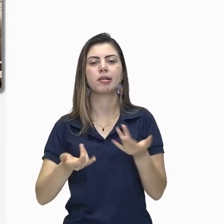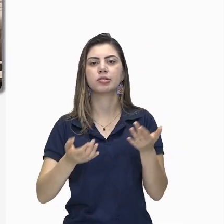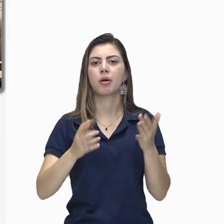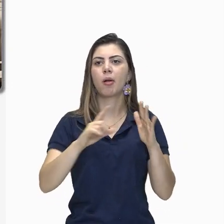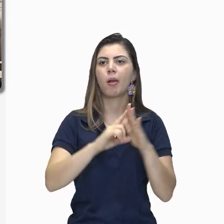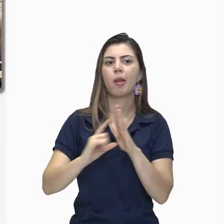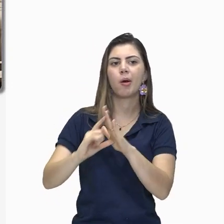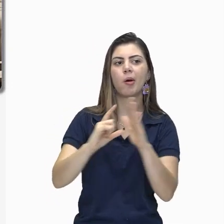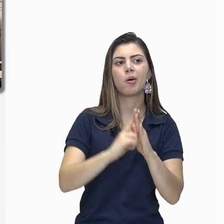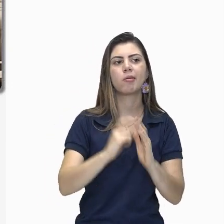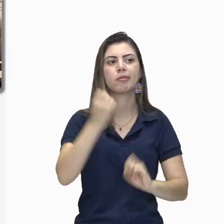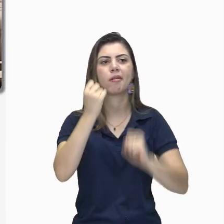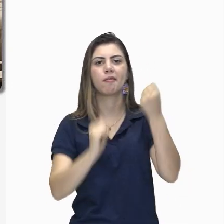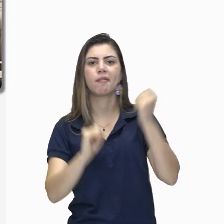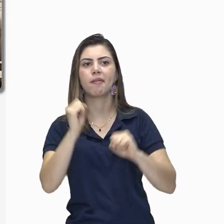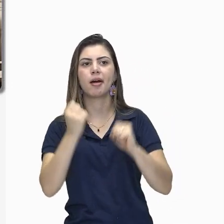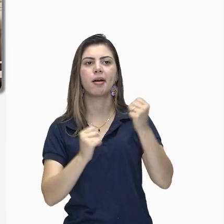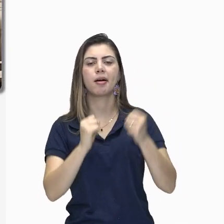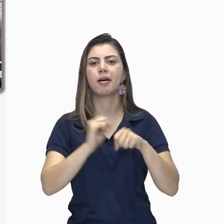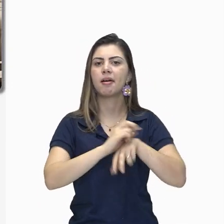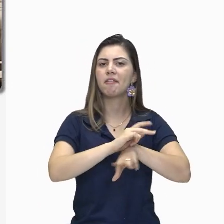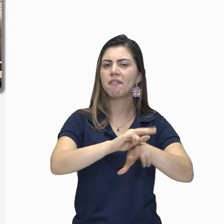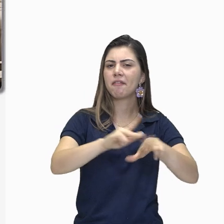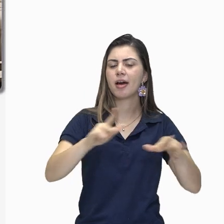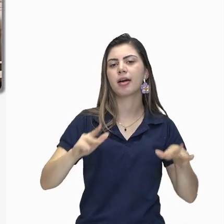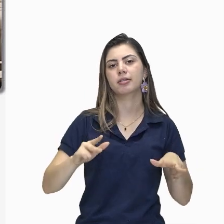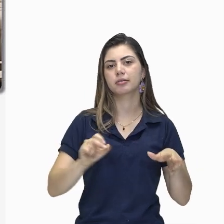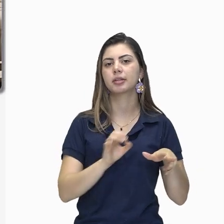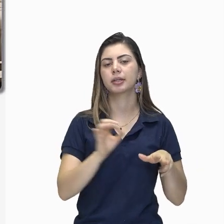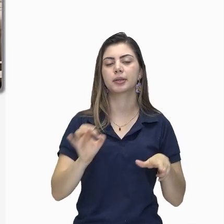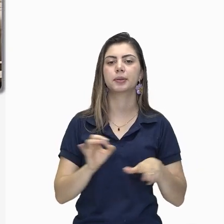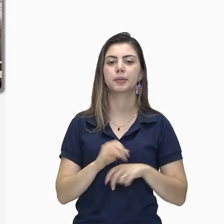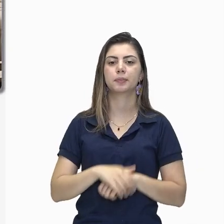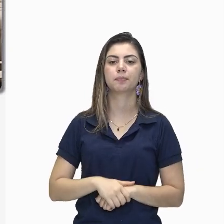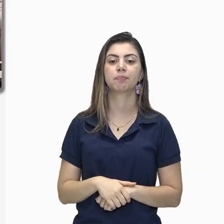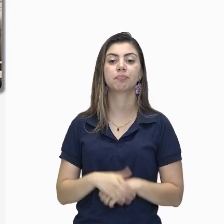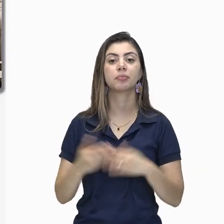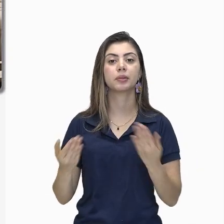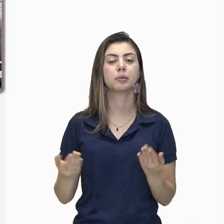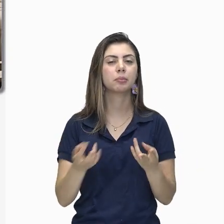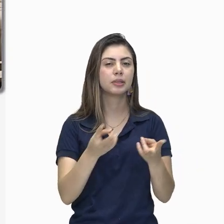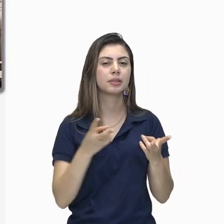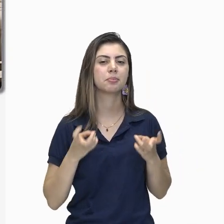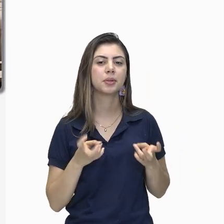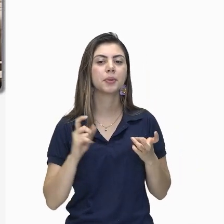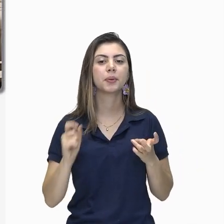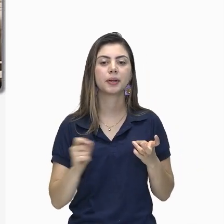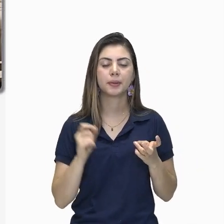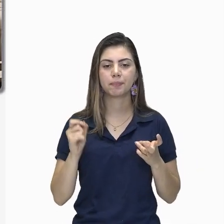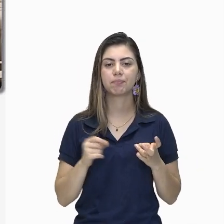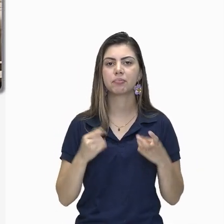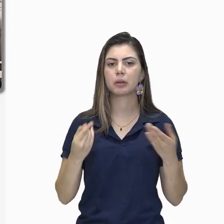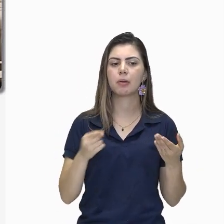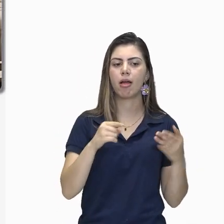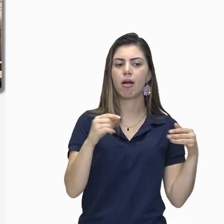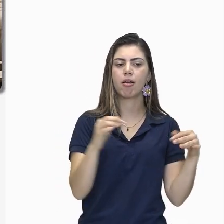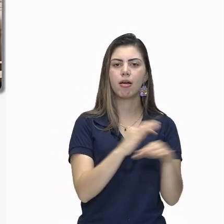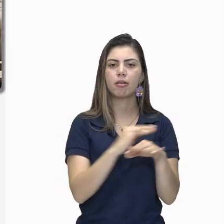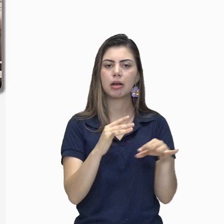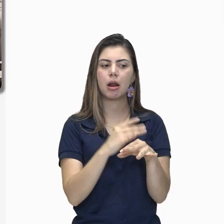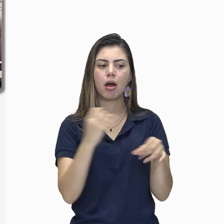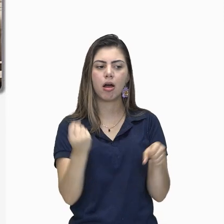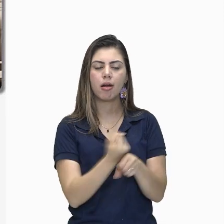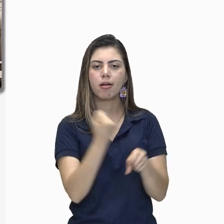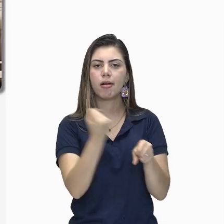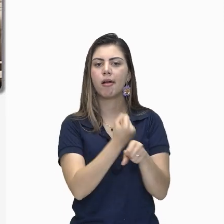e industriais. Então, muitas vezes, a urbanização, ela vem acompanhada